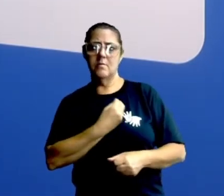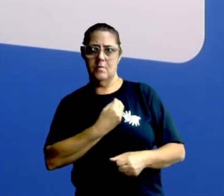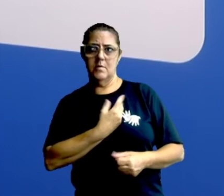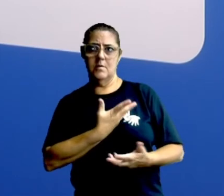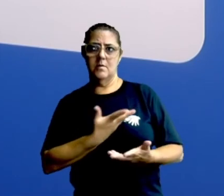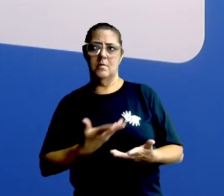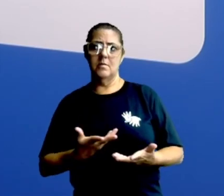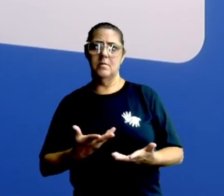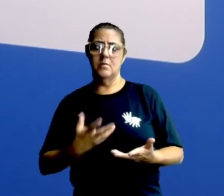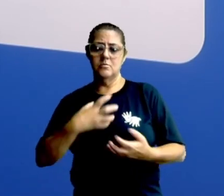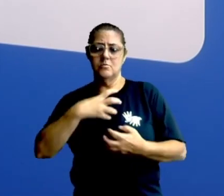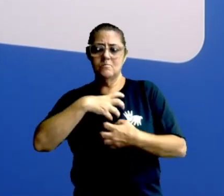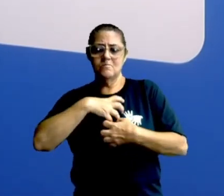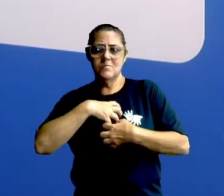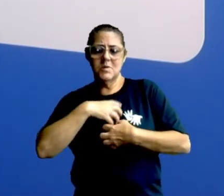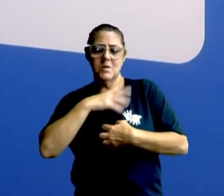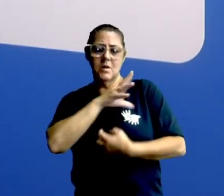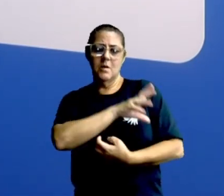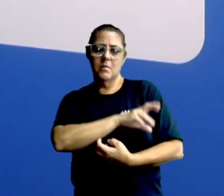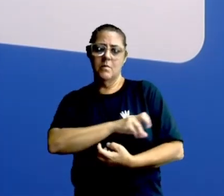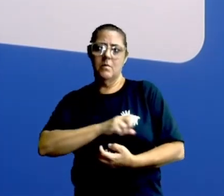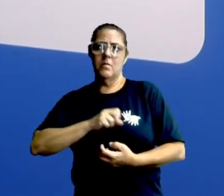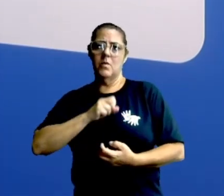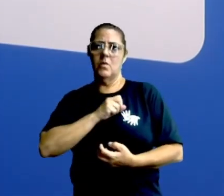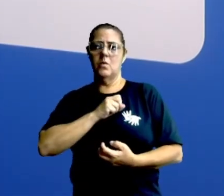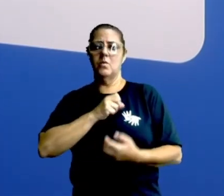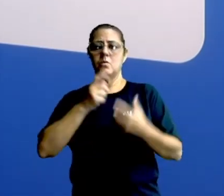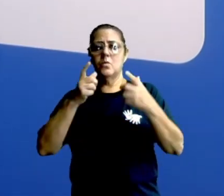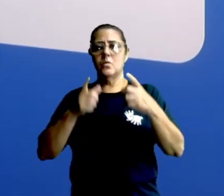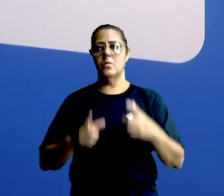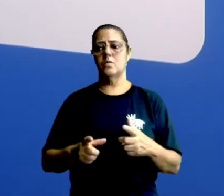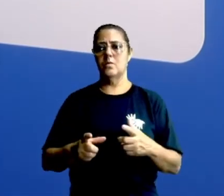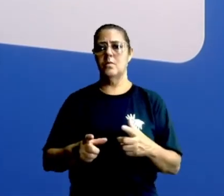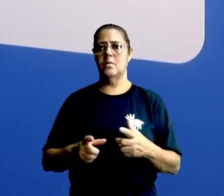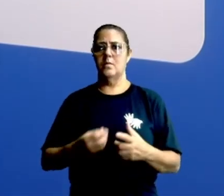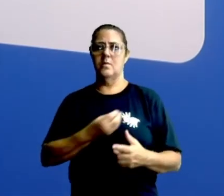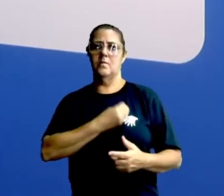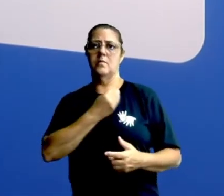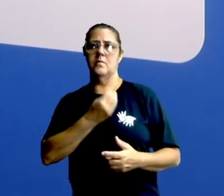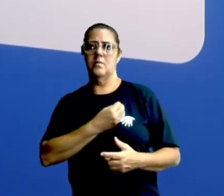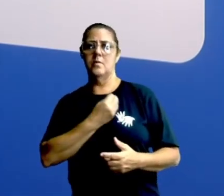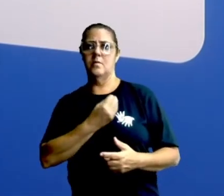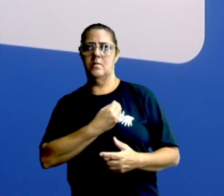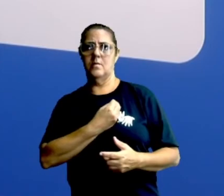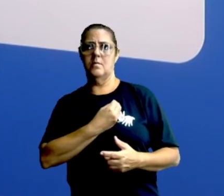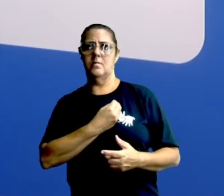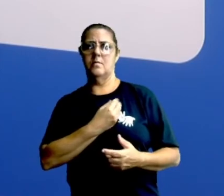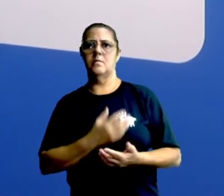nossos esse sentimento de amor pelo lugar onde vivemos.